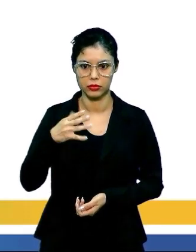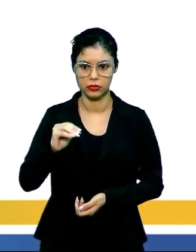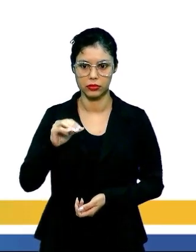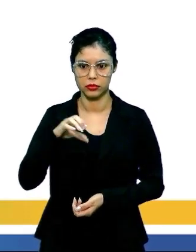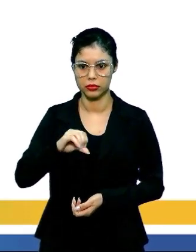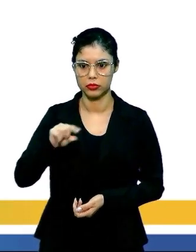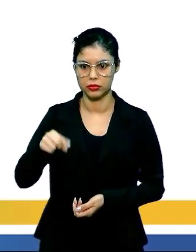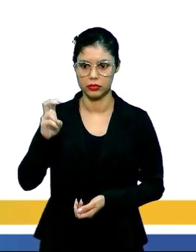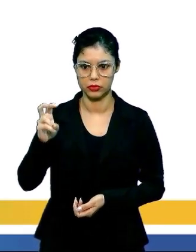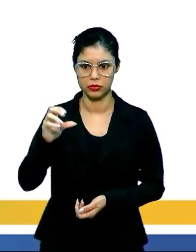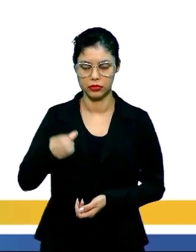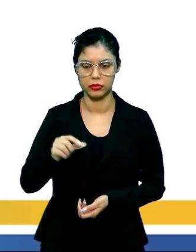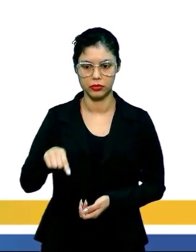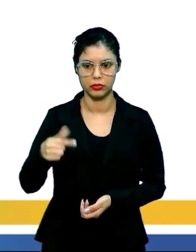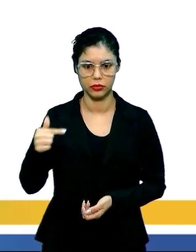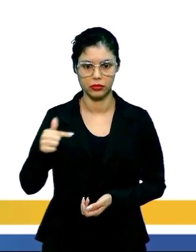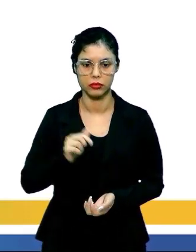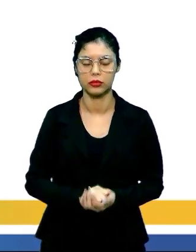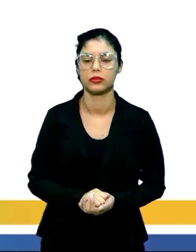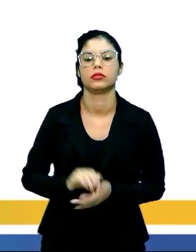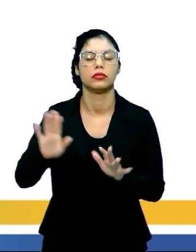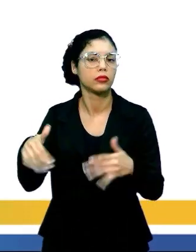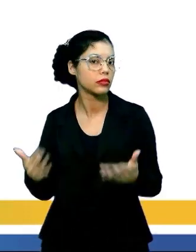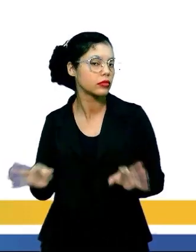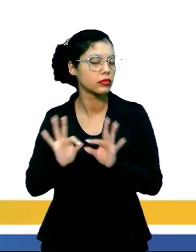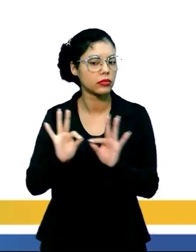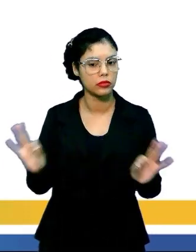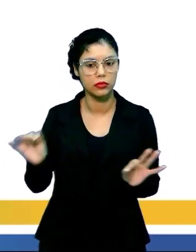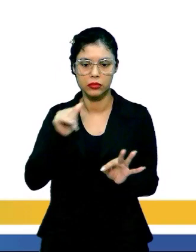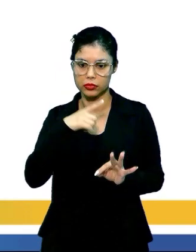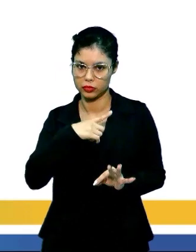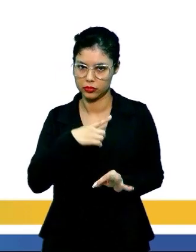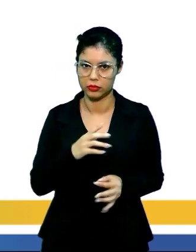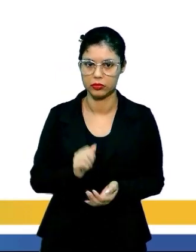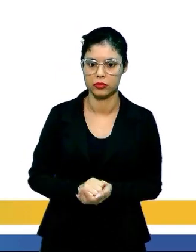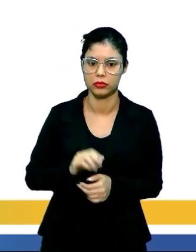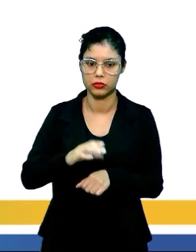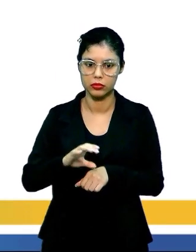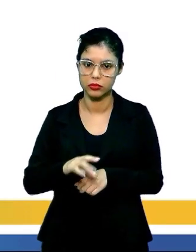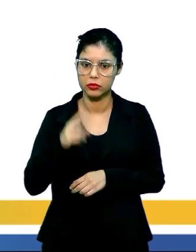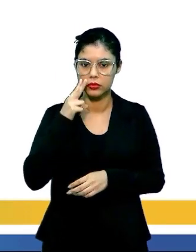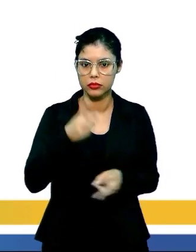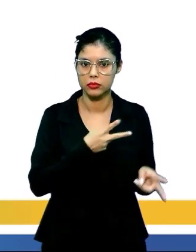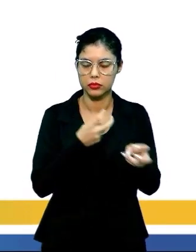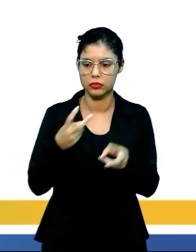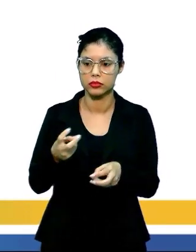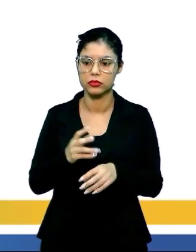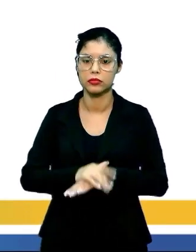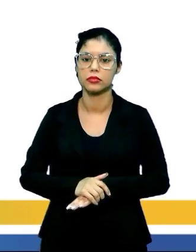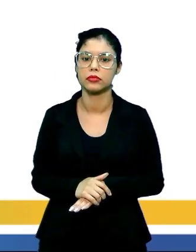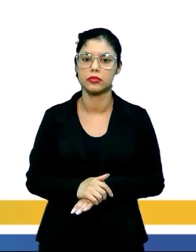10, 9,5 e 6,7. Qual é a média que ele obteve no curso? Vamos observar?